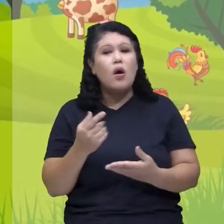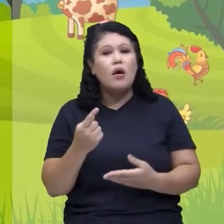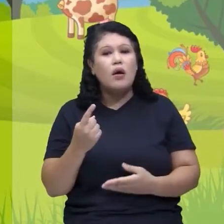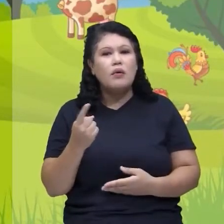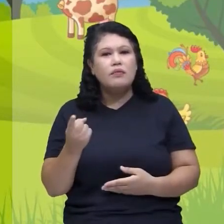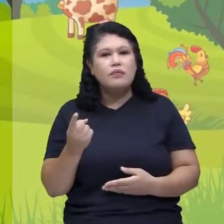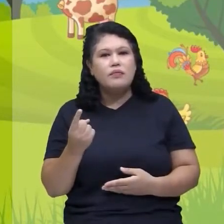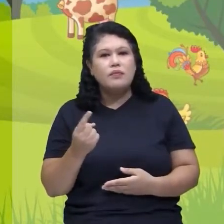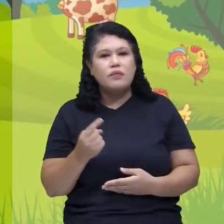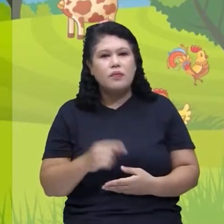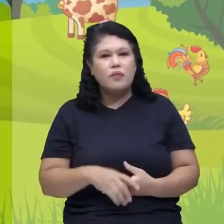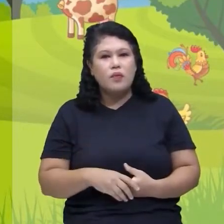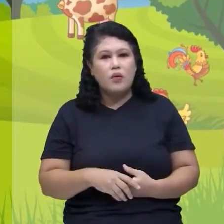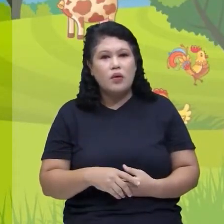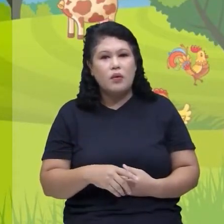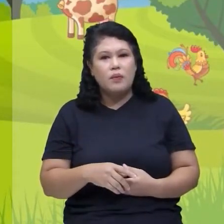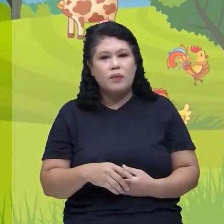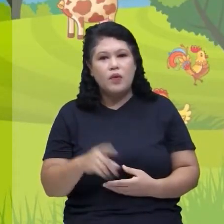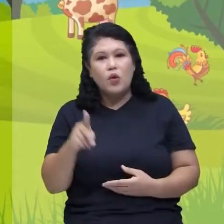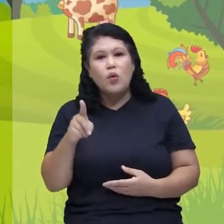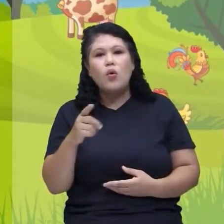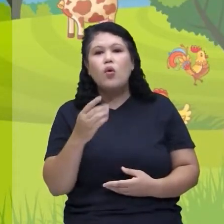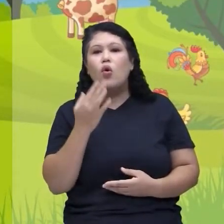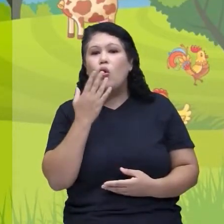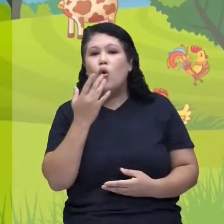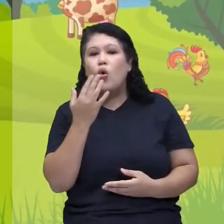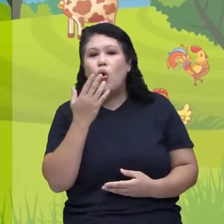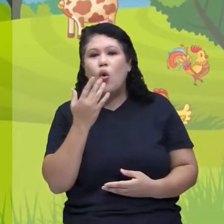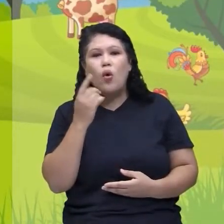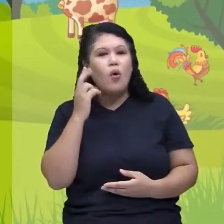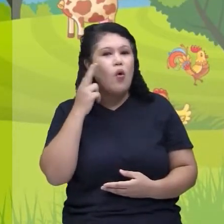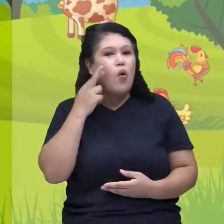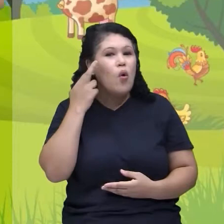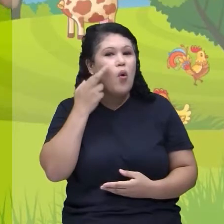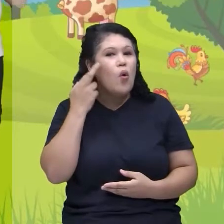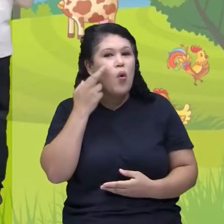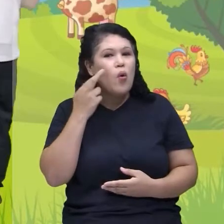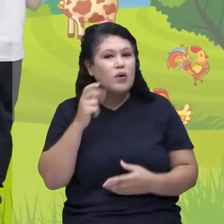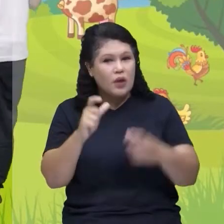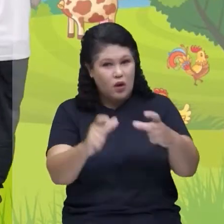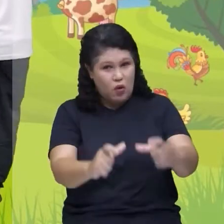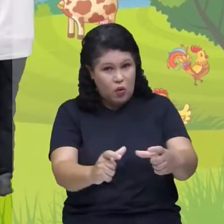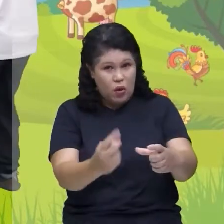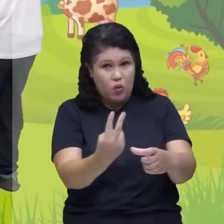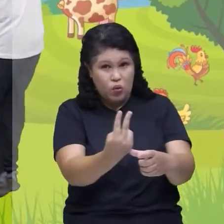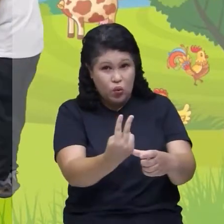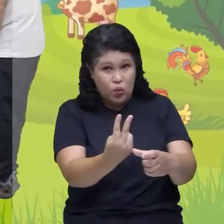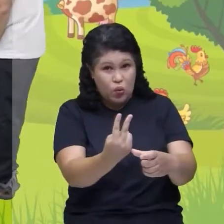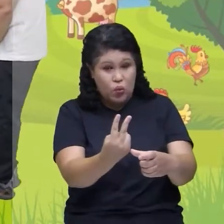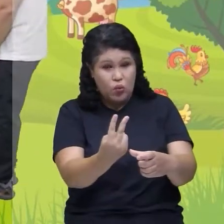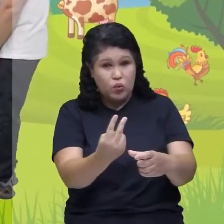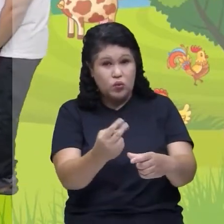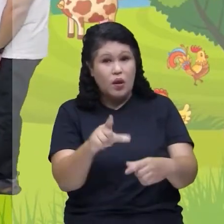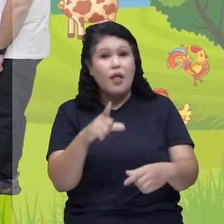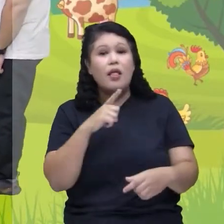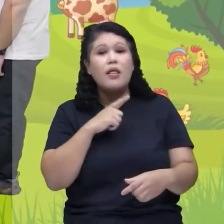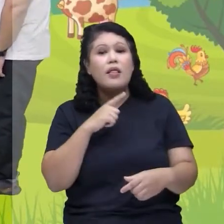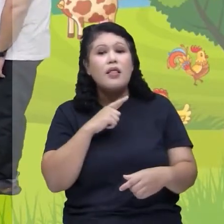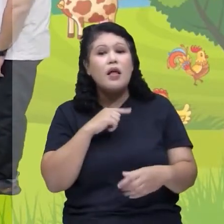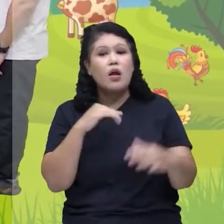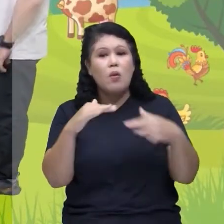foi a primeira estação, estação da formiguinha. Vamos para a segunda estação. Nessa segunda estação, nós temos aqui um movimento